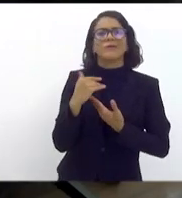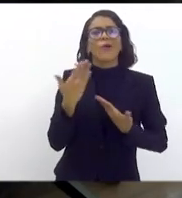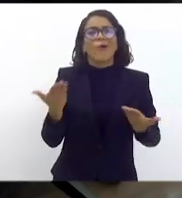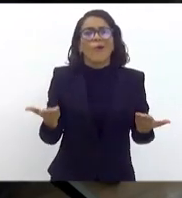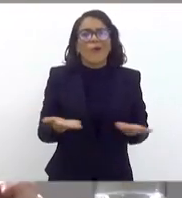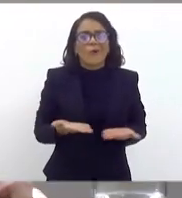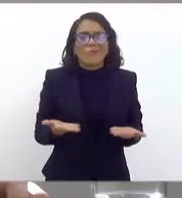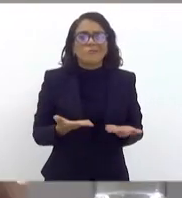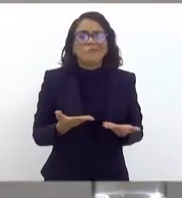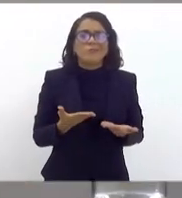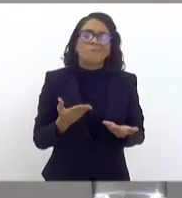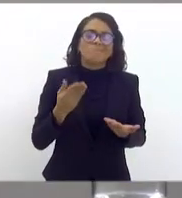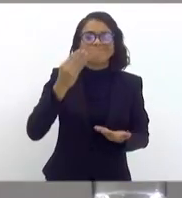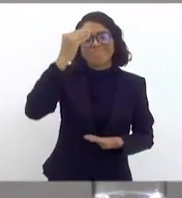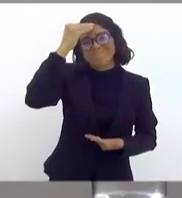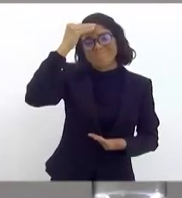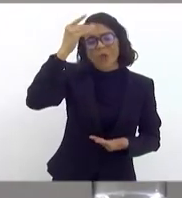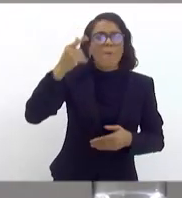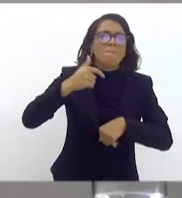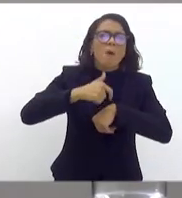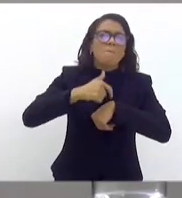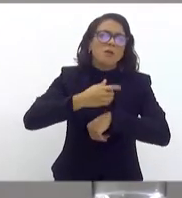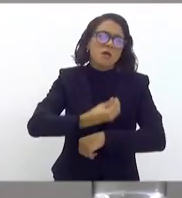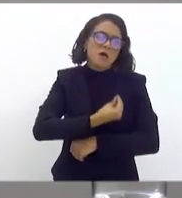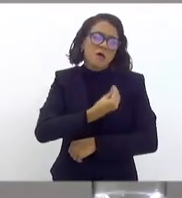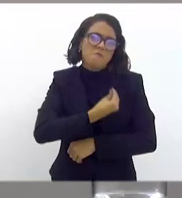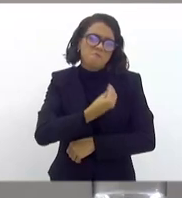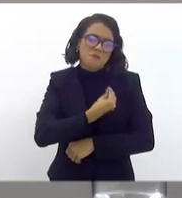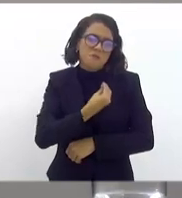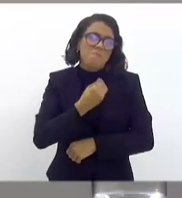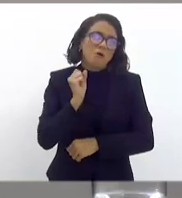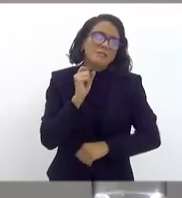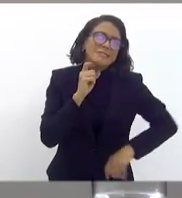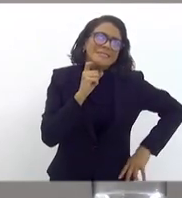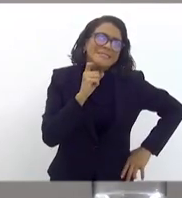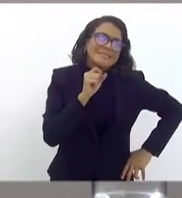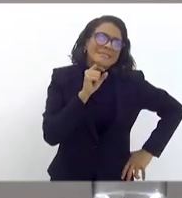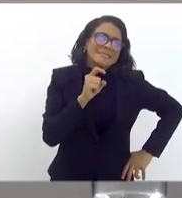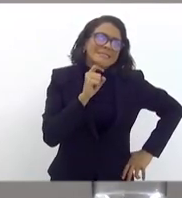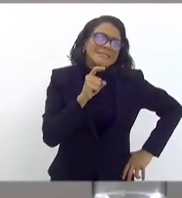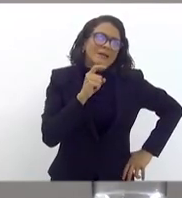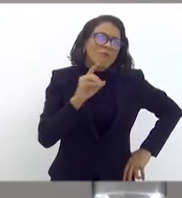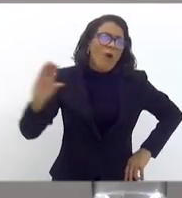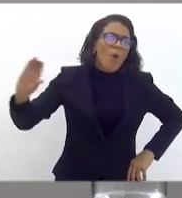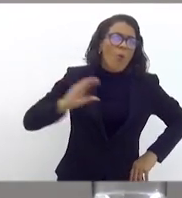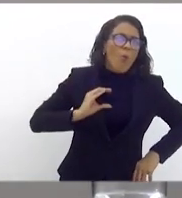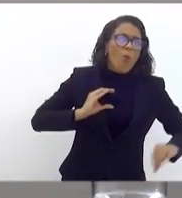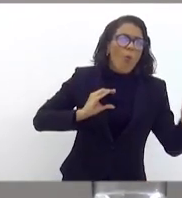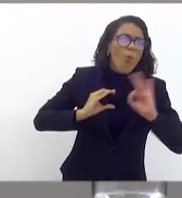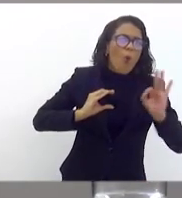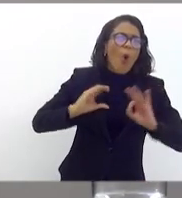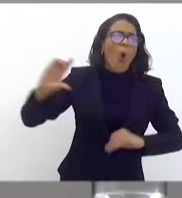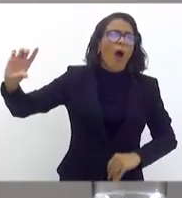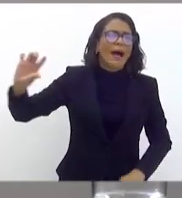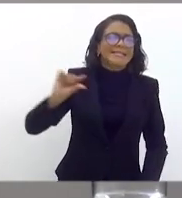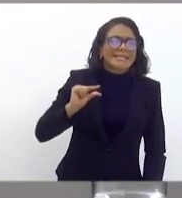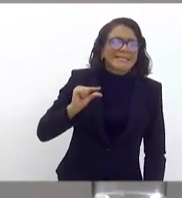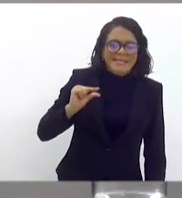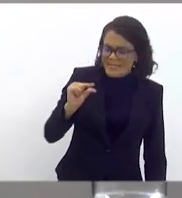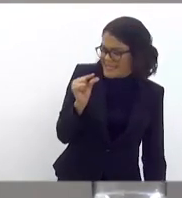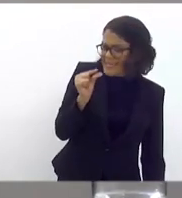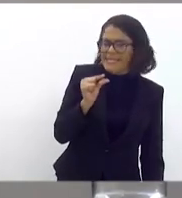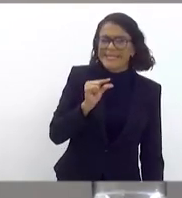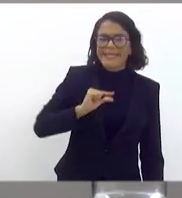de... ou em algum momento pode pairar alguma dúvida quando ele deixa de receber ou recebe menor ou em